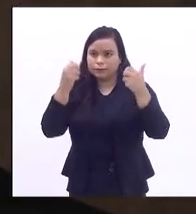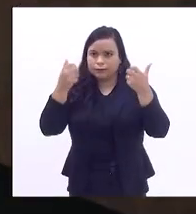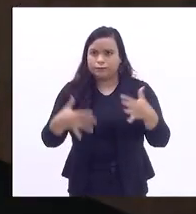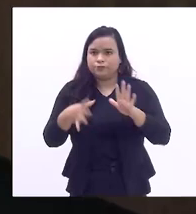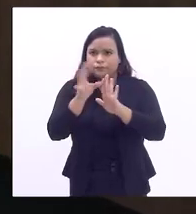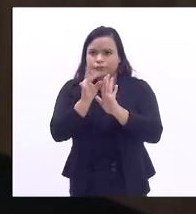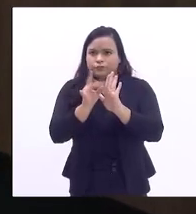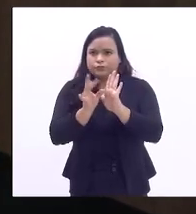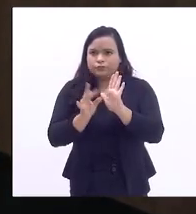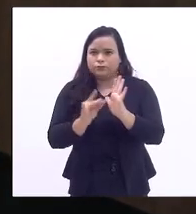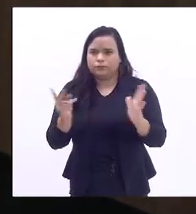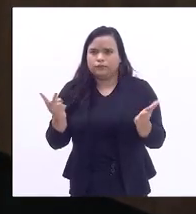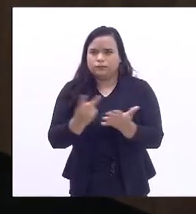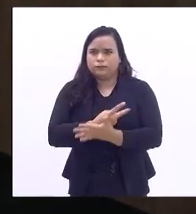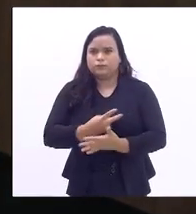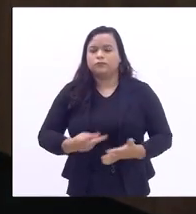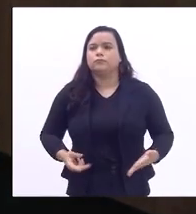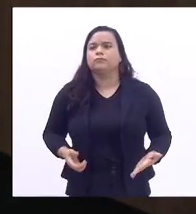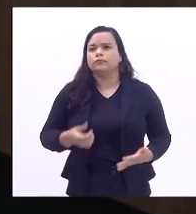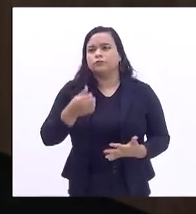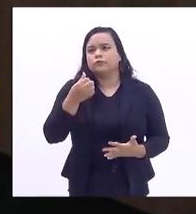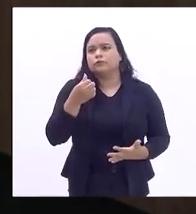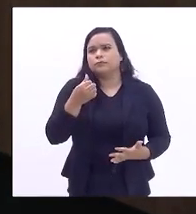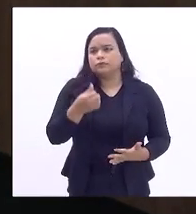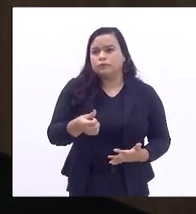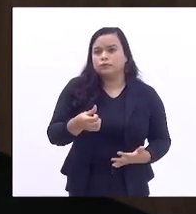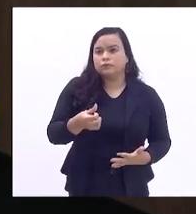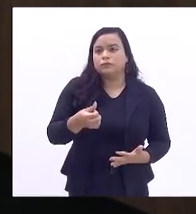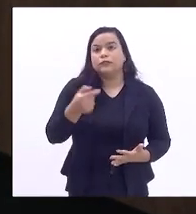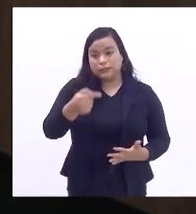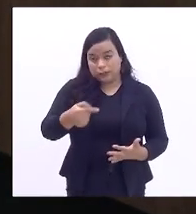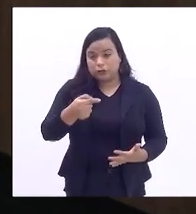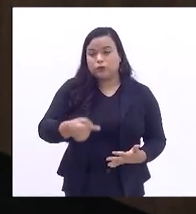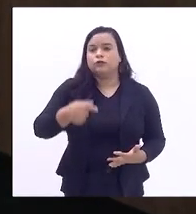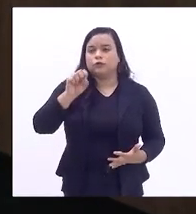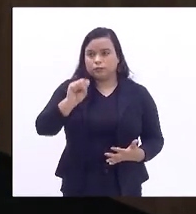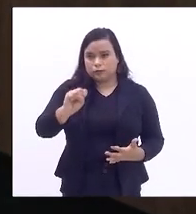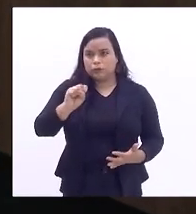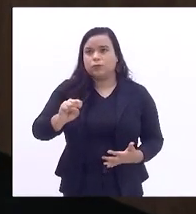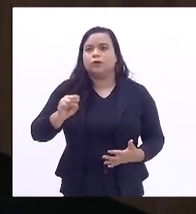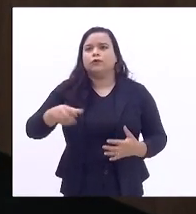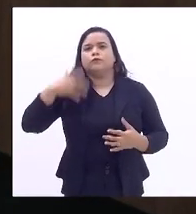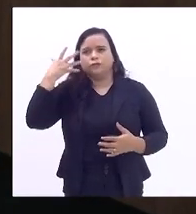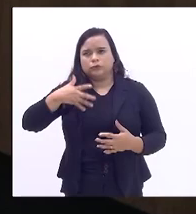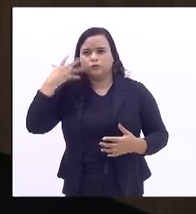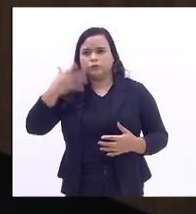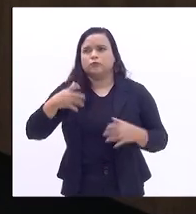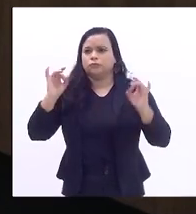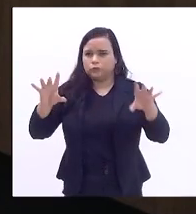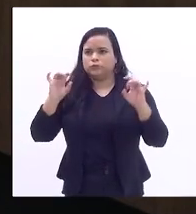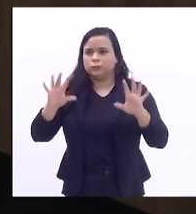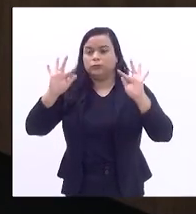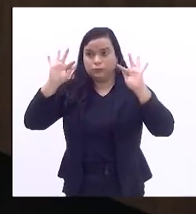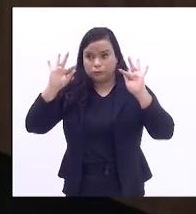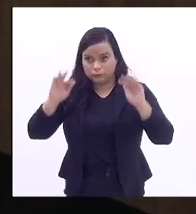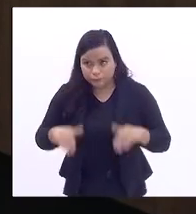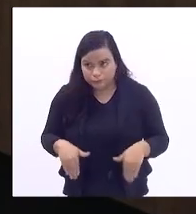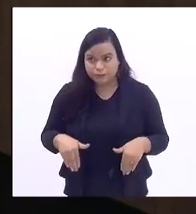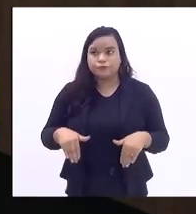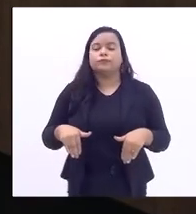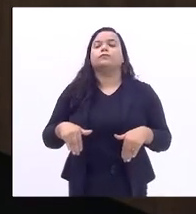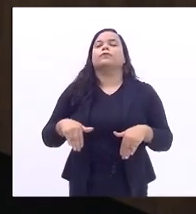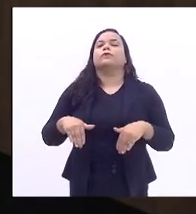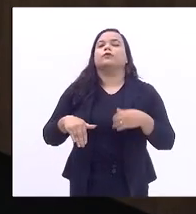o ocorrido na 68ª sessão extraordinária que iniciada as 16:07 em seu rosto